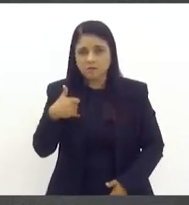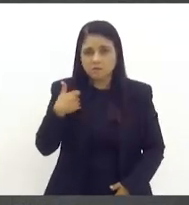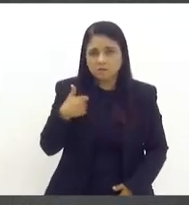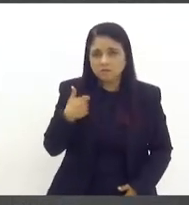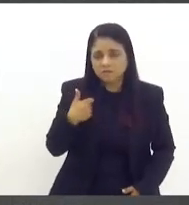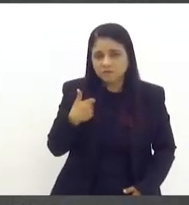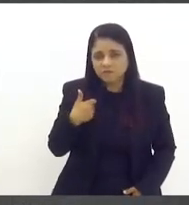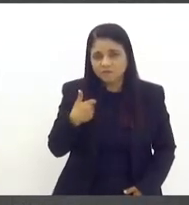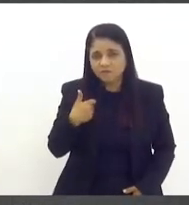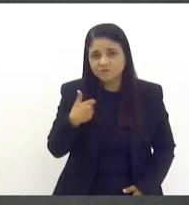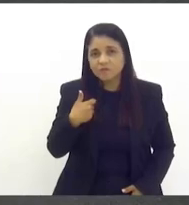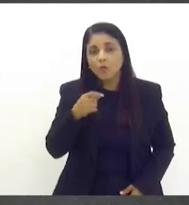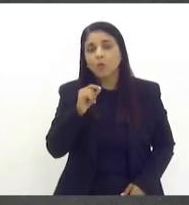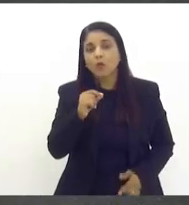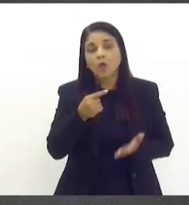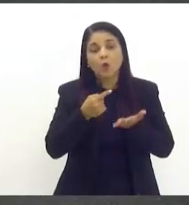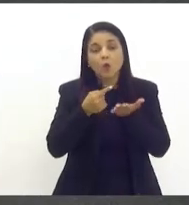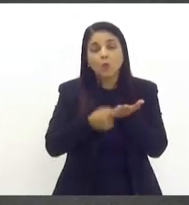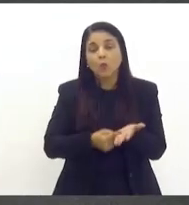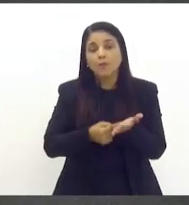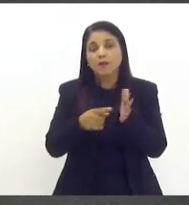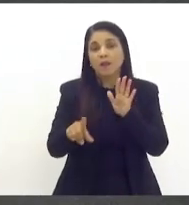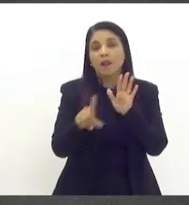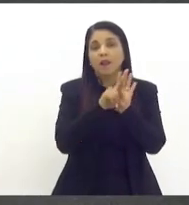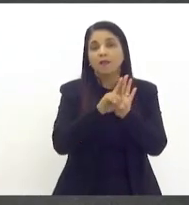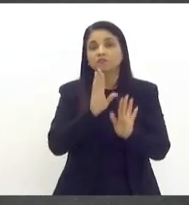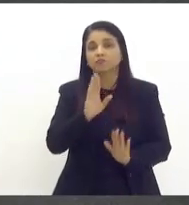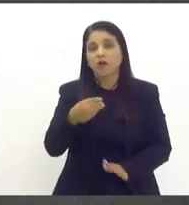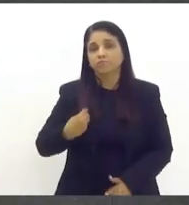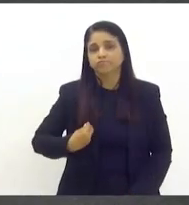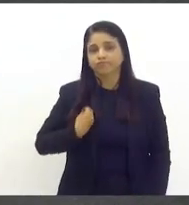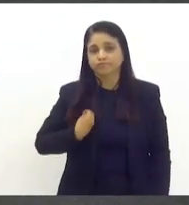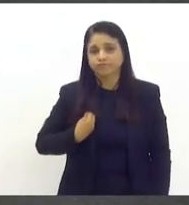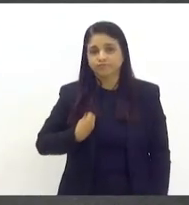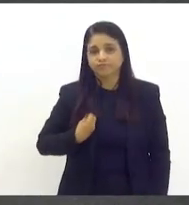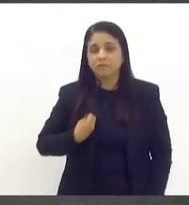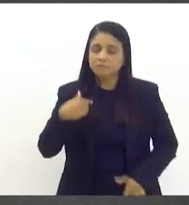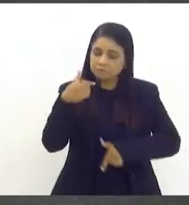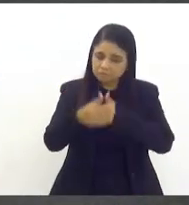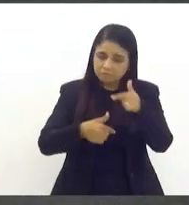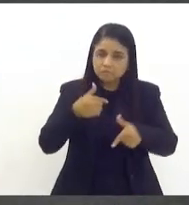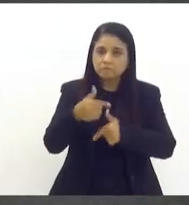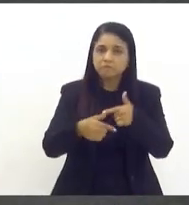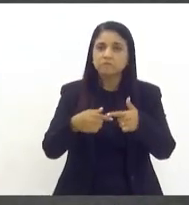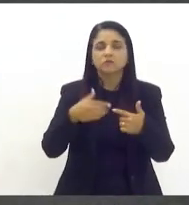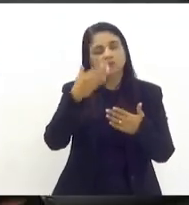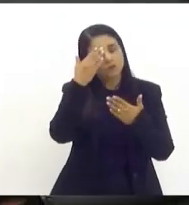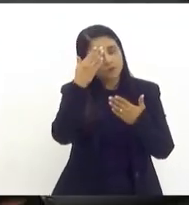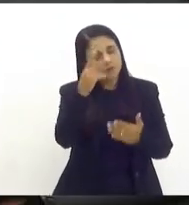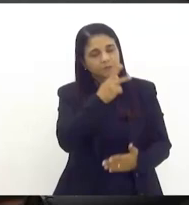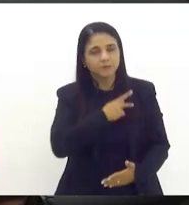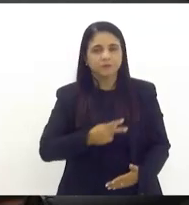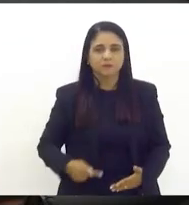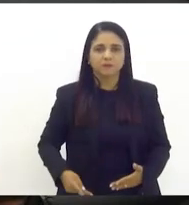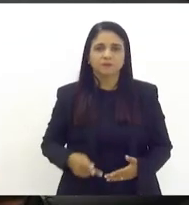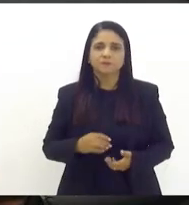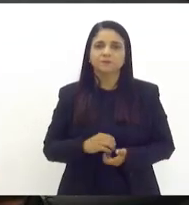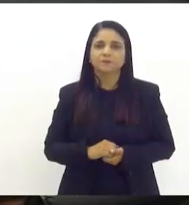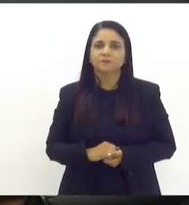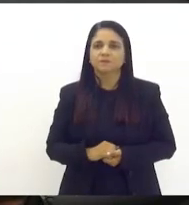só fazer cumprir as leis que existe então nós temos que trabalhar para que isso aconteça Muito obrigado Presidente